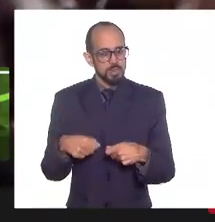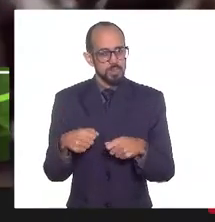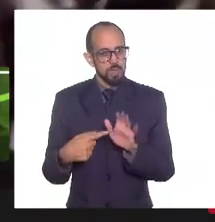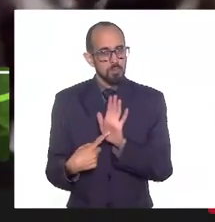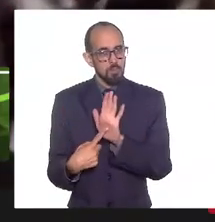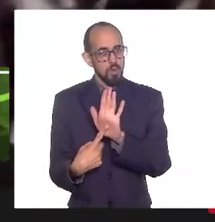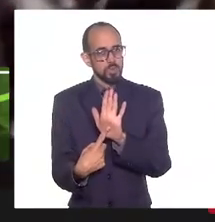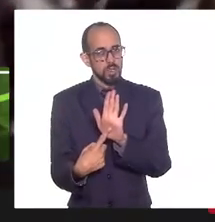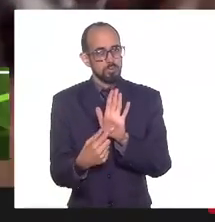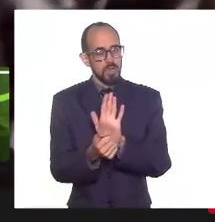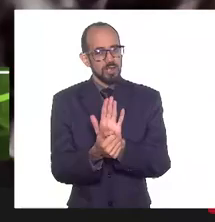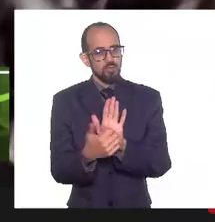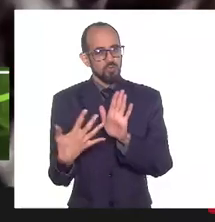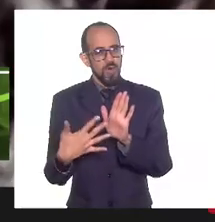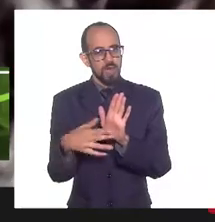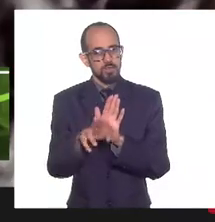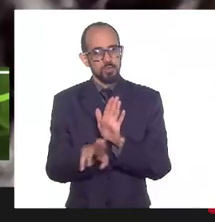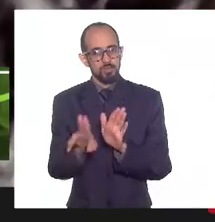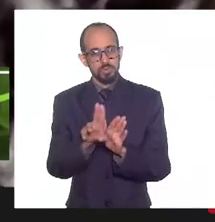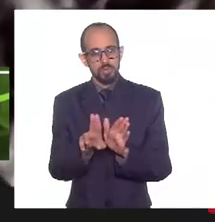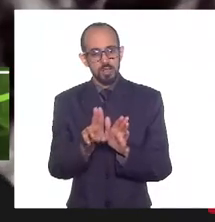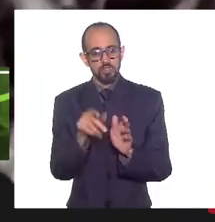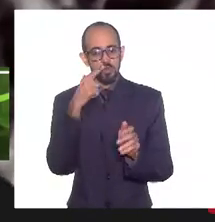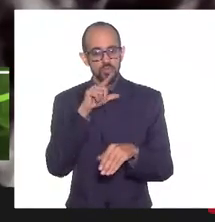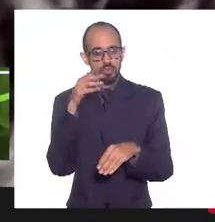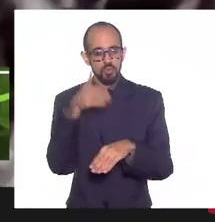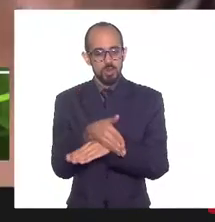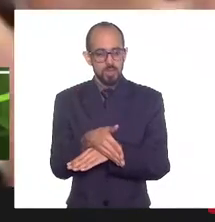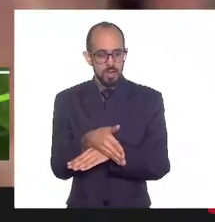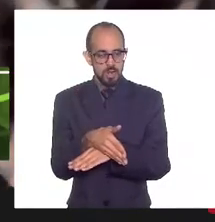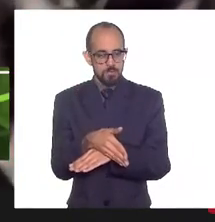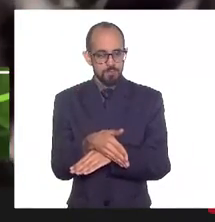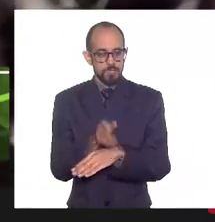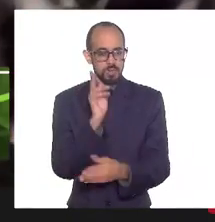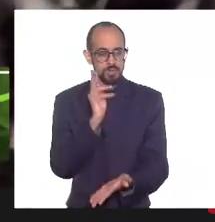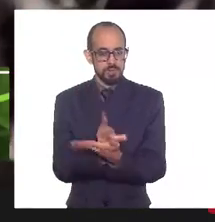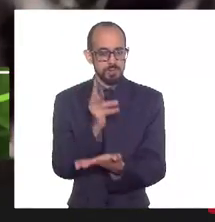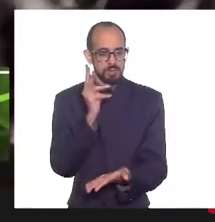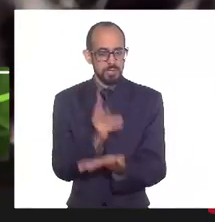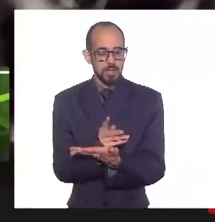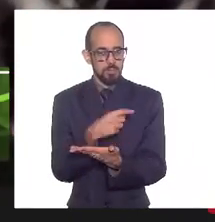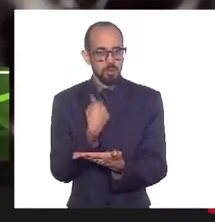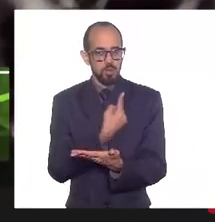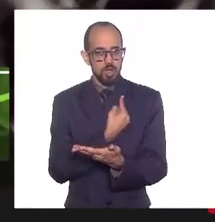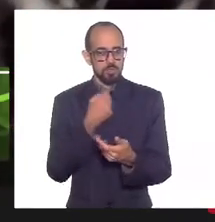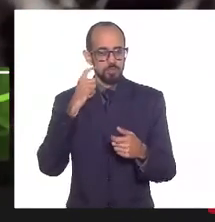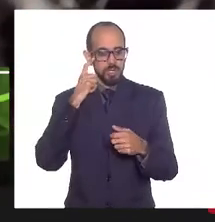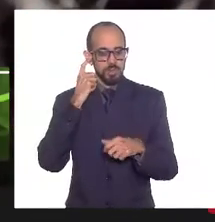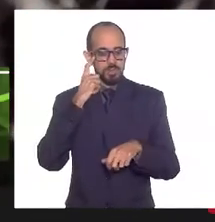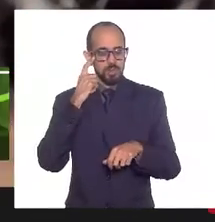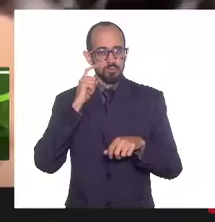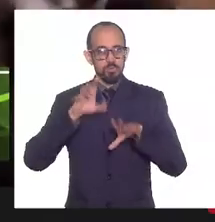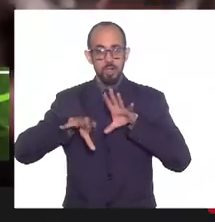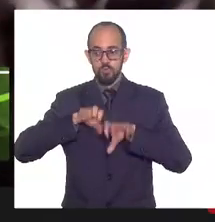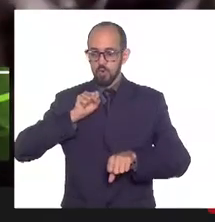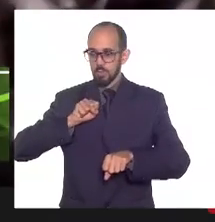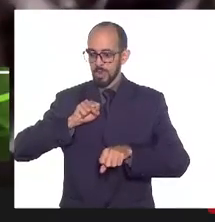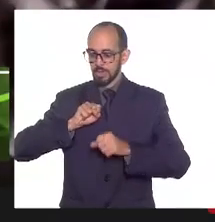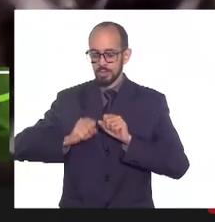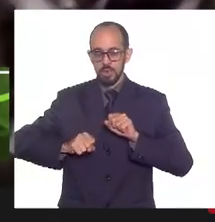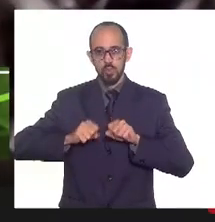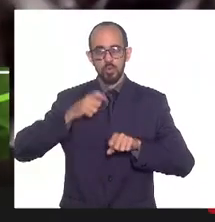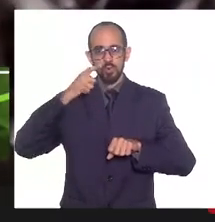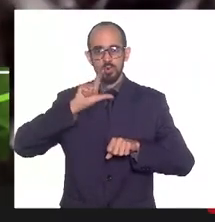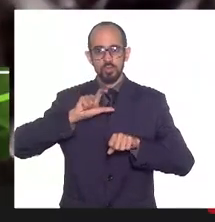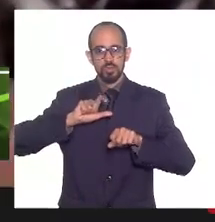várias universidades os institutos possam entrar e eu sempre a gente sempre pensou numa multiformação certificada